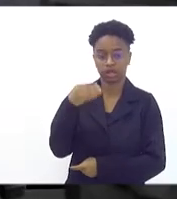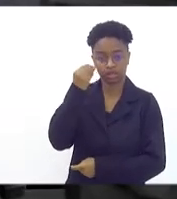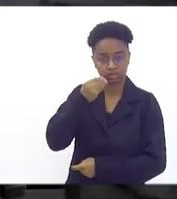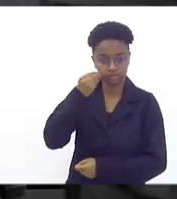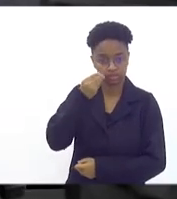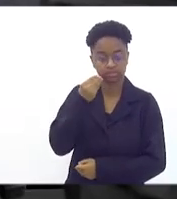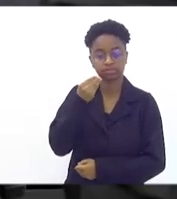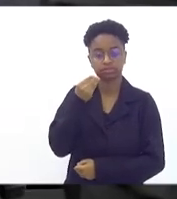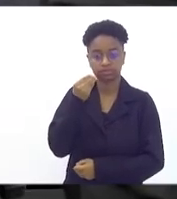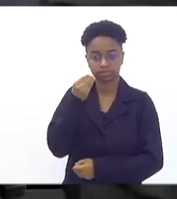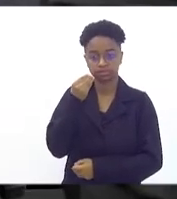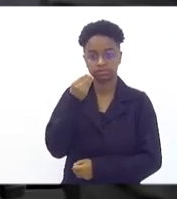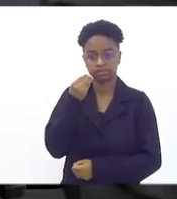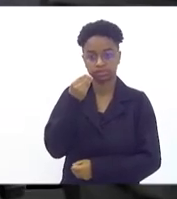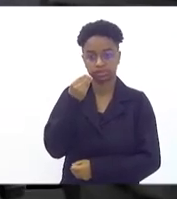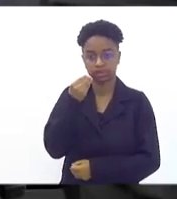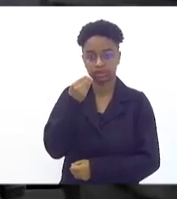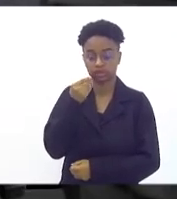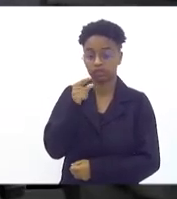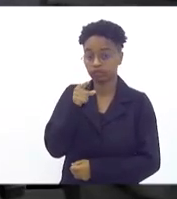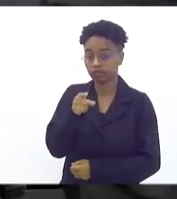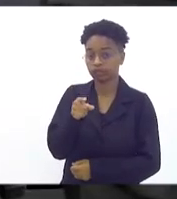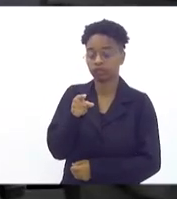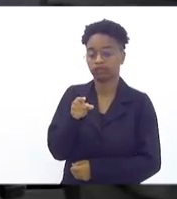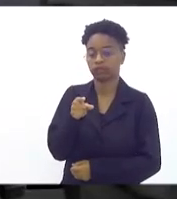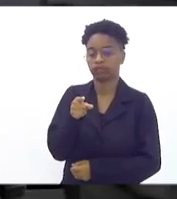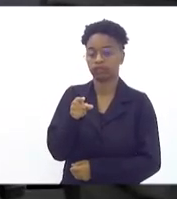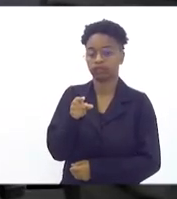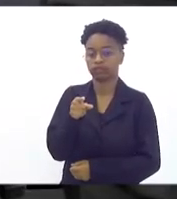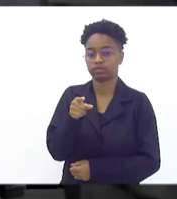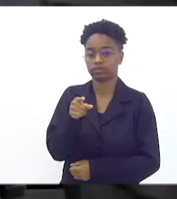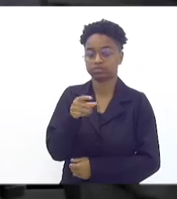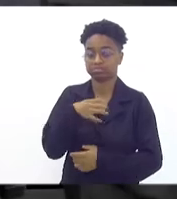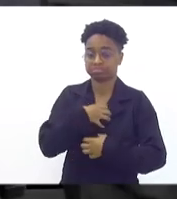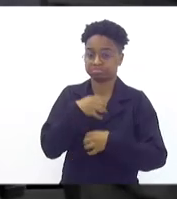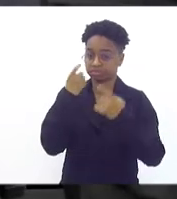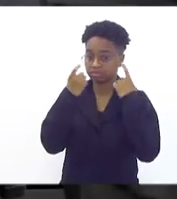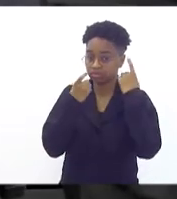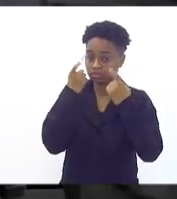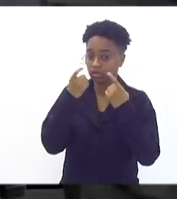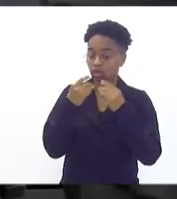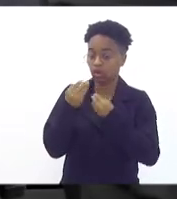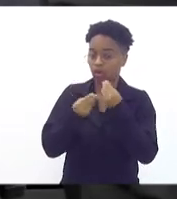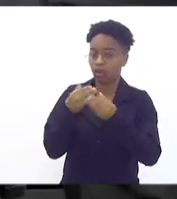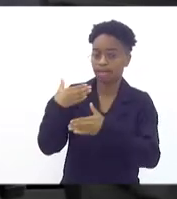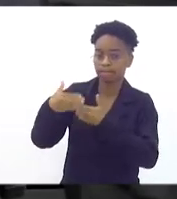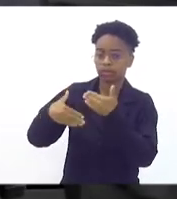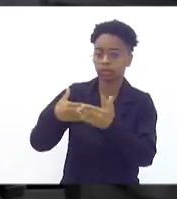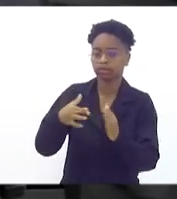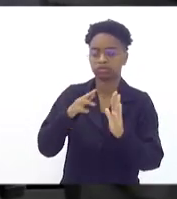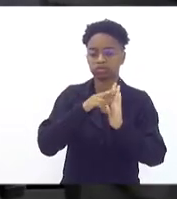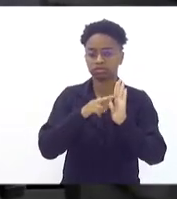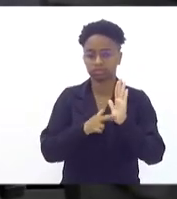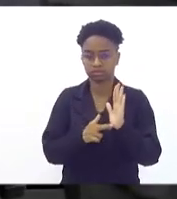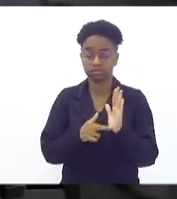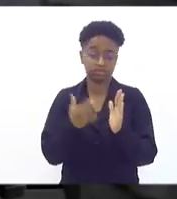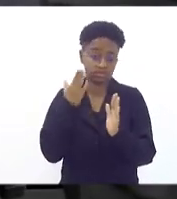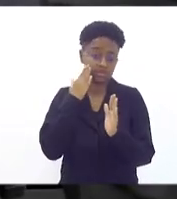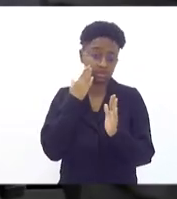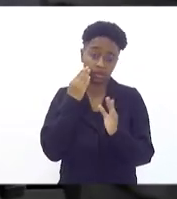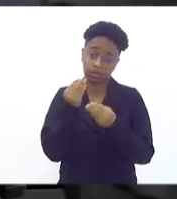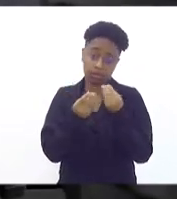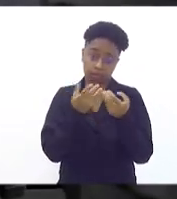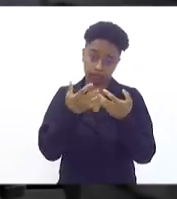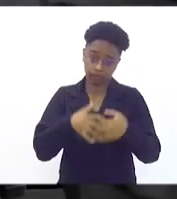na primeira fala vossa excelência que é preocupado com o processo regulatório o estudo do processo regulatório sabe muito bem